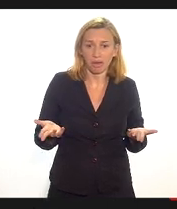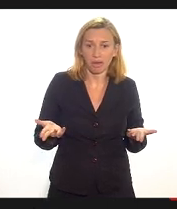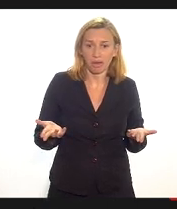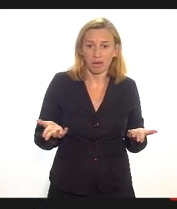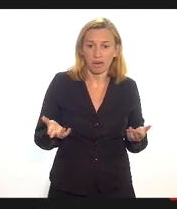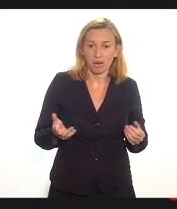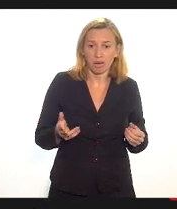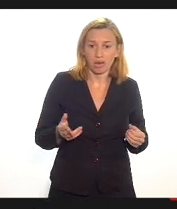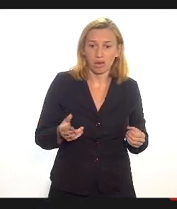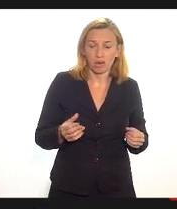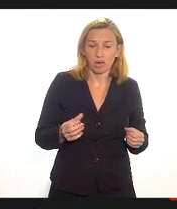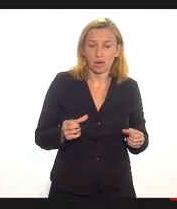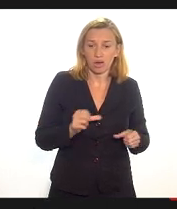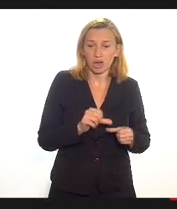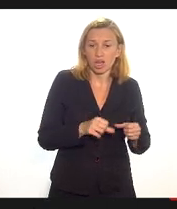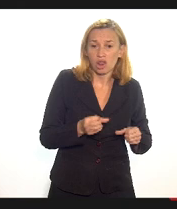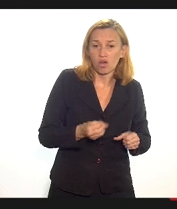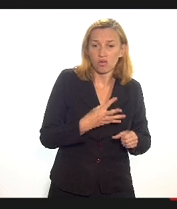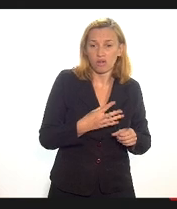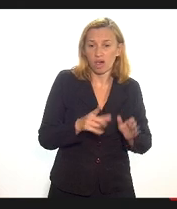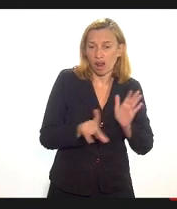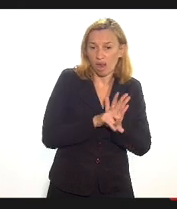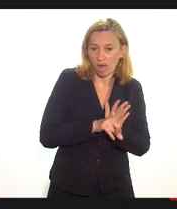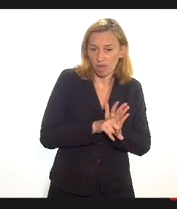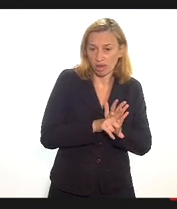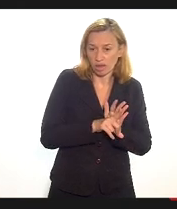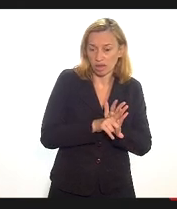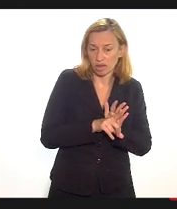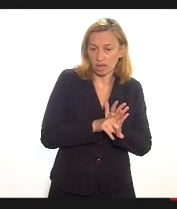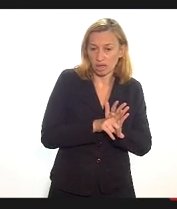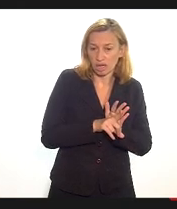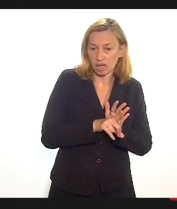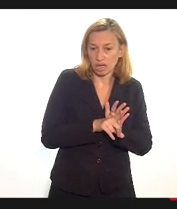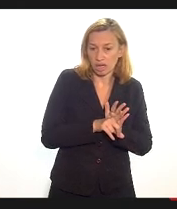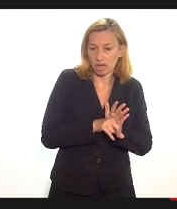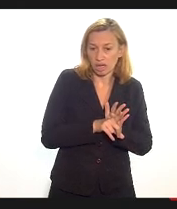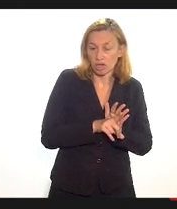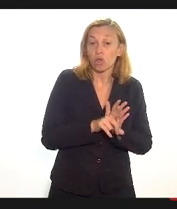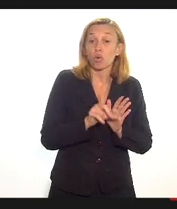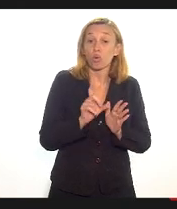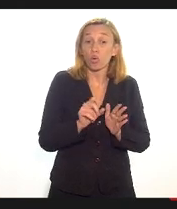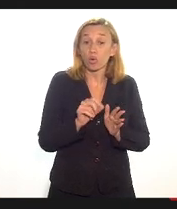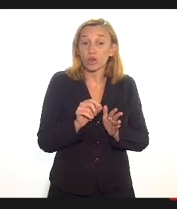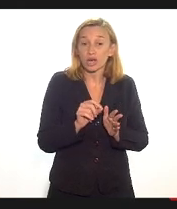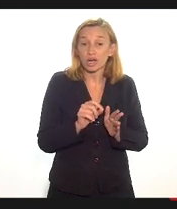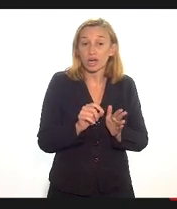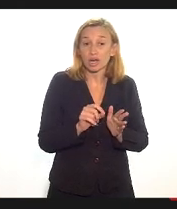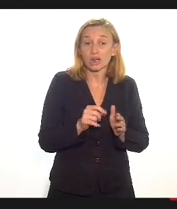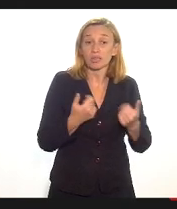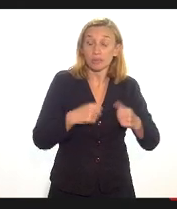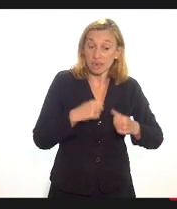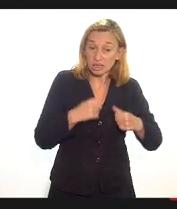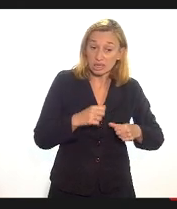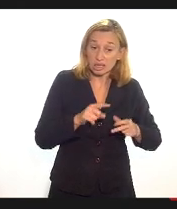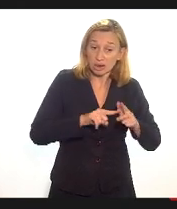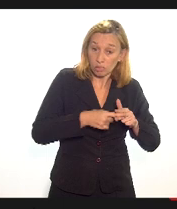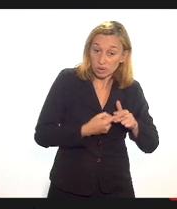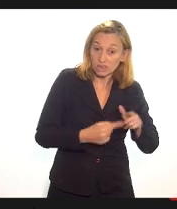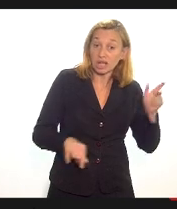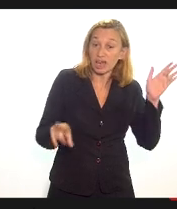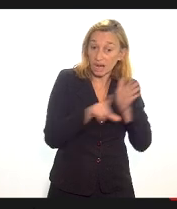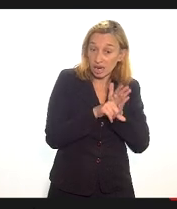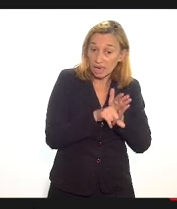inovar o que a lei não inovou. O que a legislação complementar deve fazer é regulamentar isso com toda a